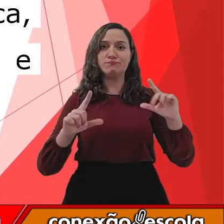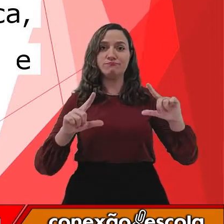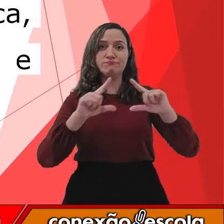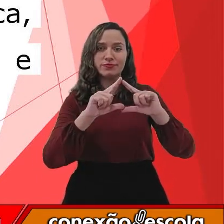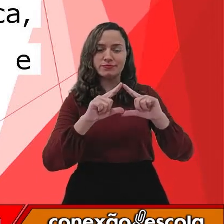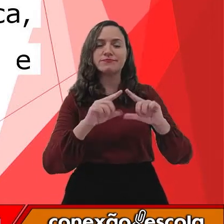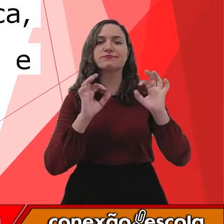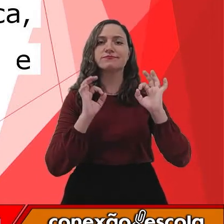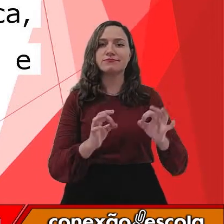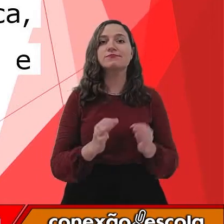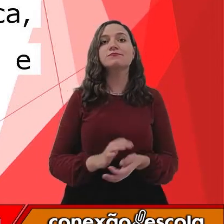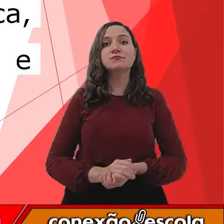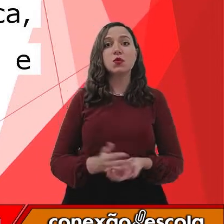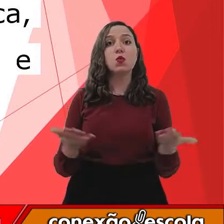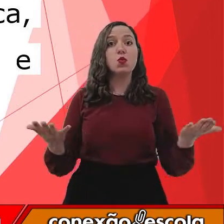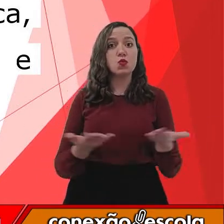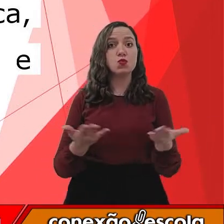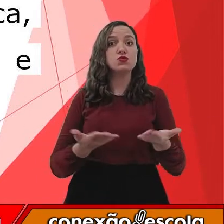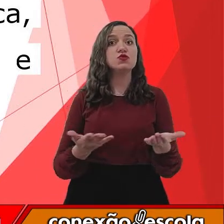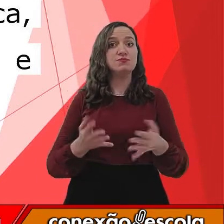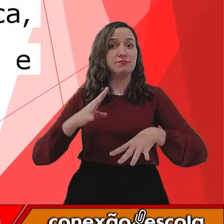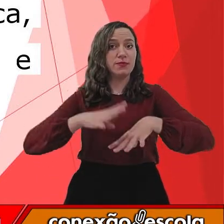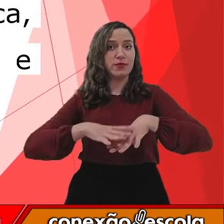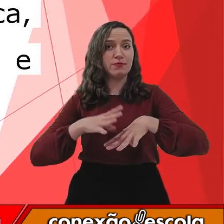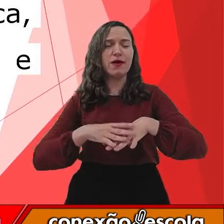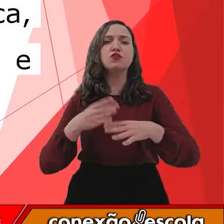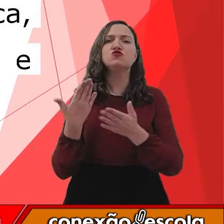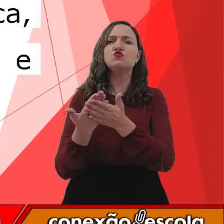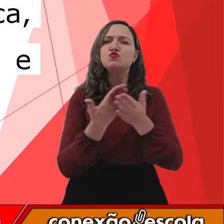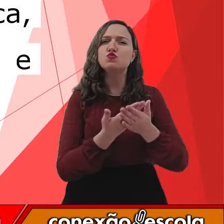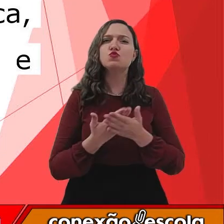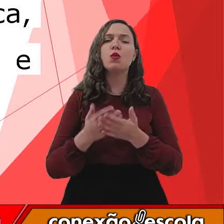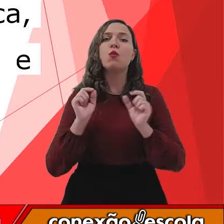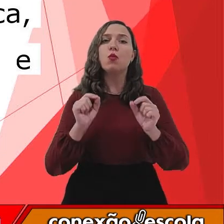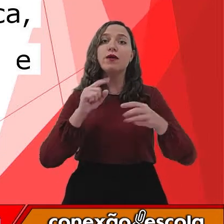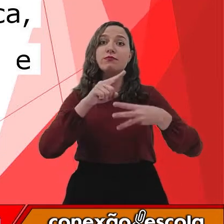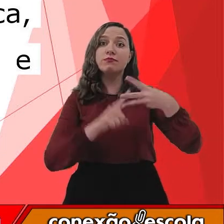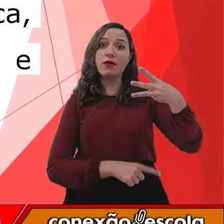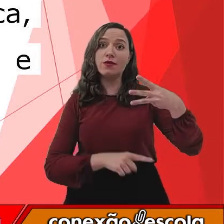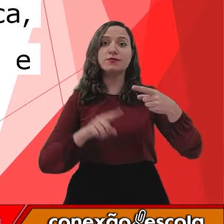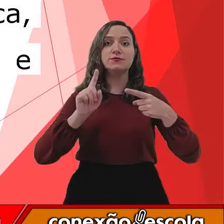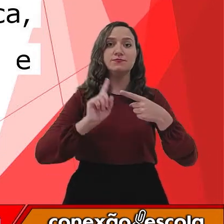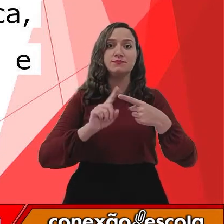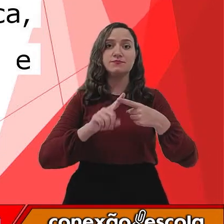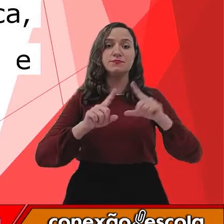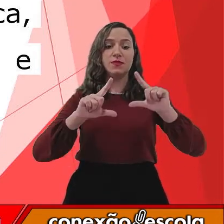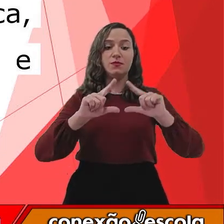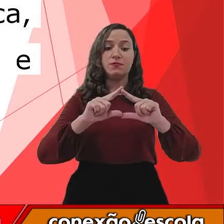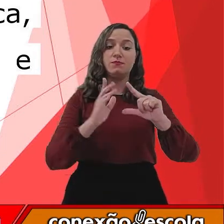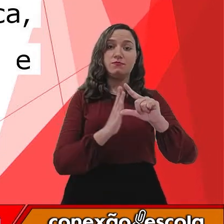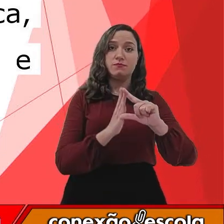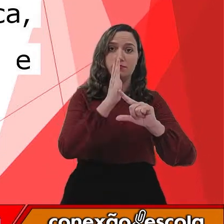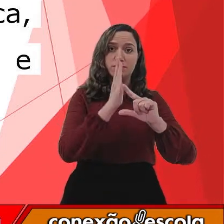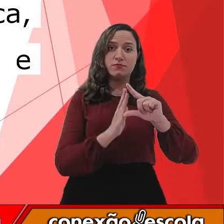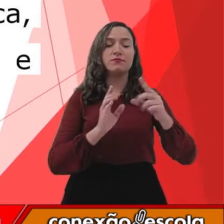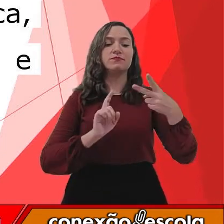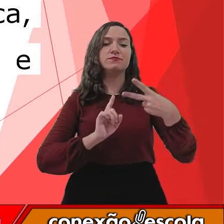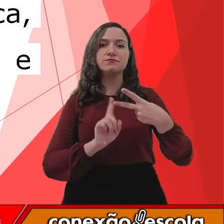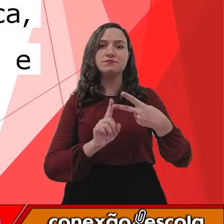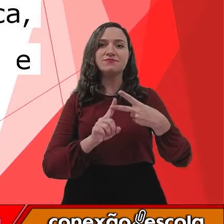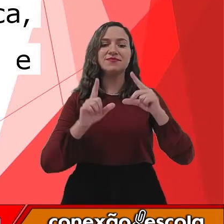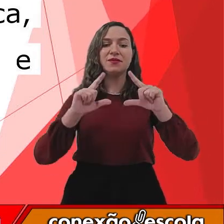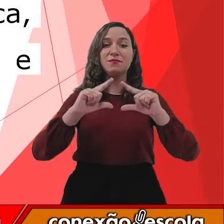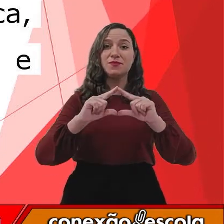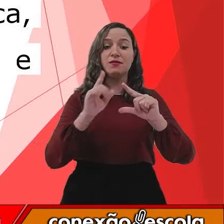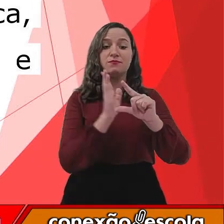vamos especificamente estudar as sevianas mediana, bissetriz e mediatriz.